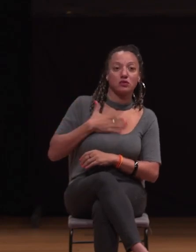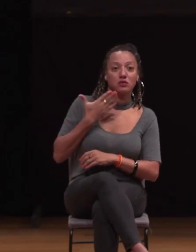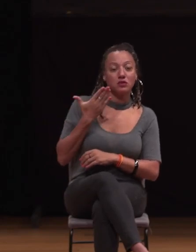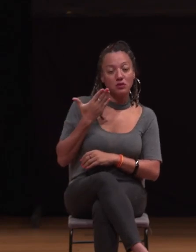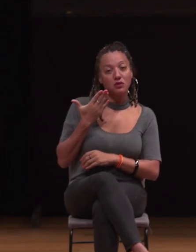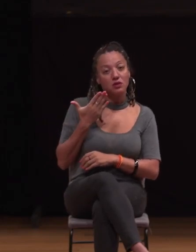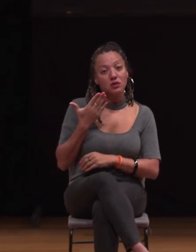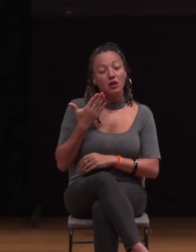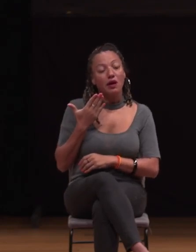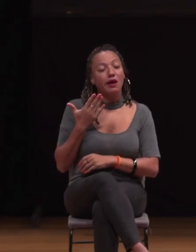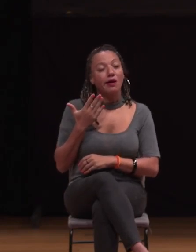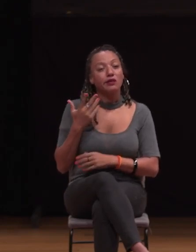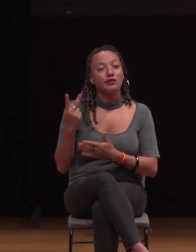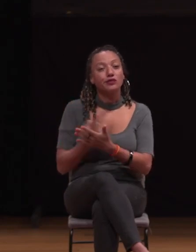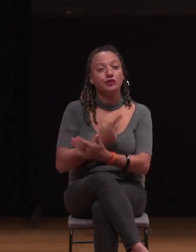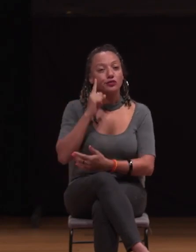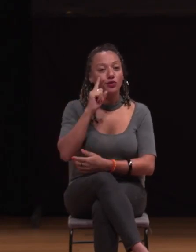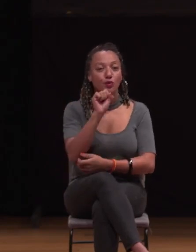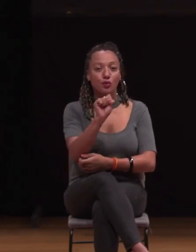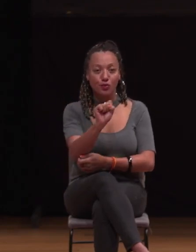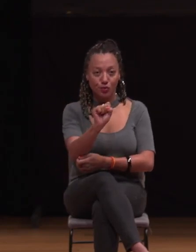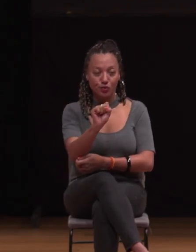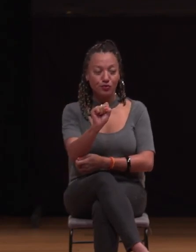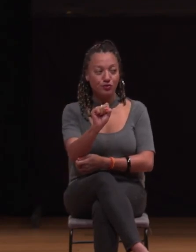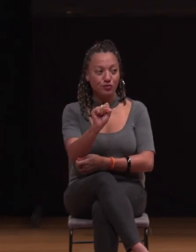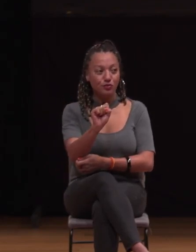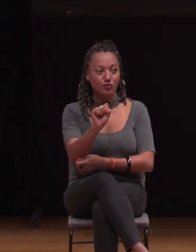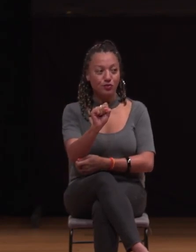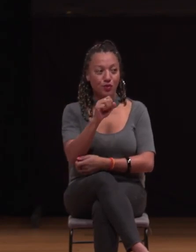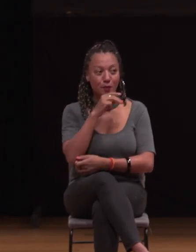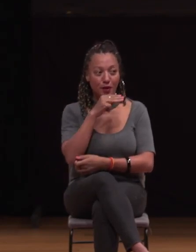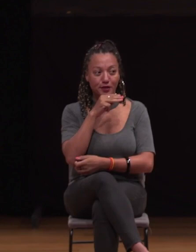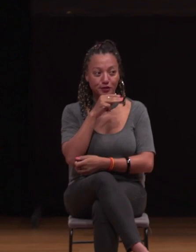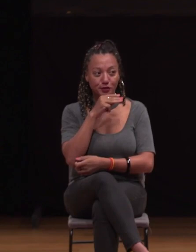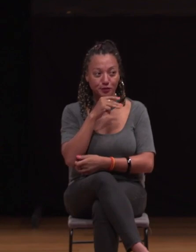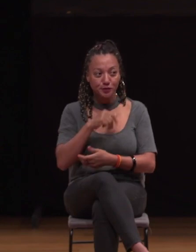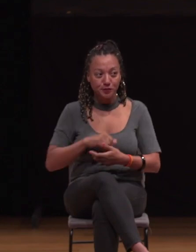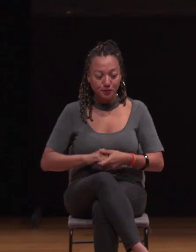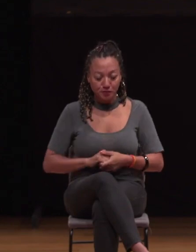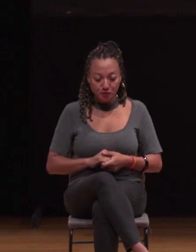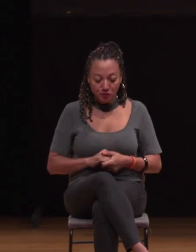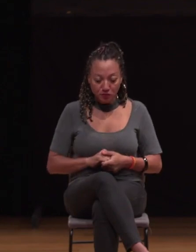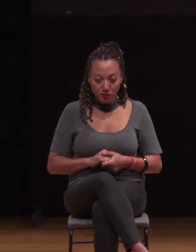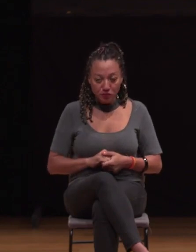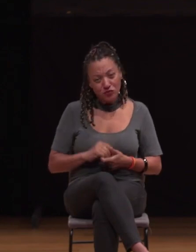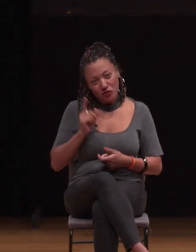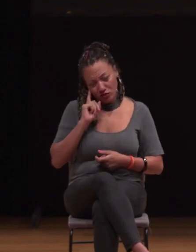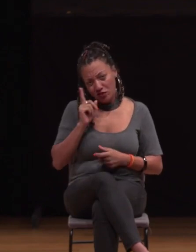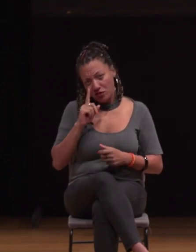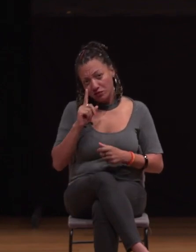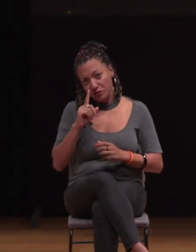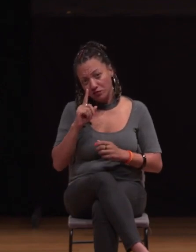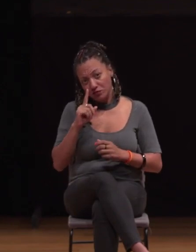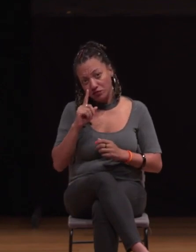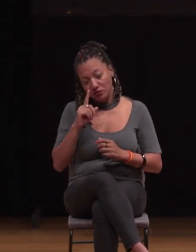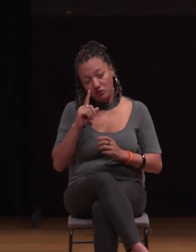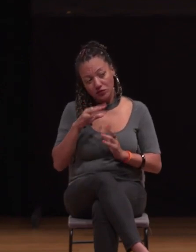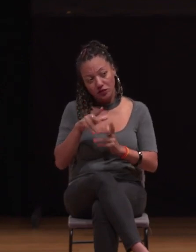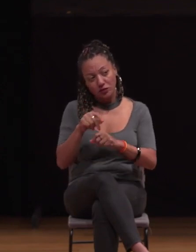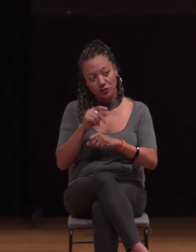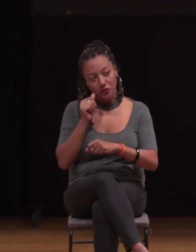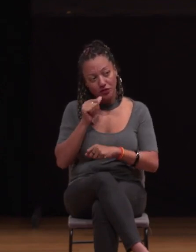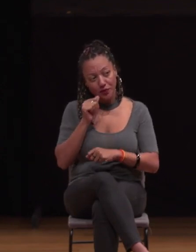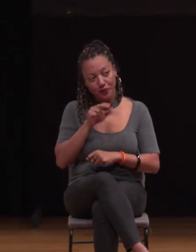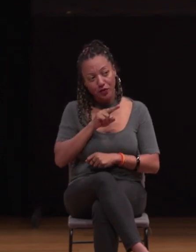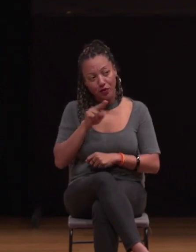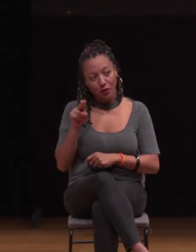muito assustada com uma coisa que aconteceu no 8M, no Dia Internacional da Mulher, com a história de